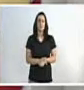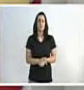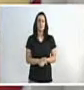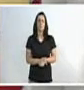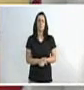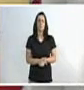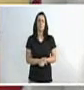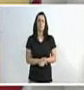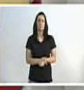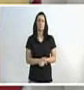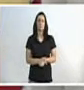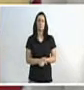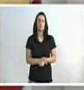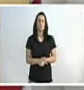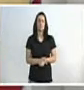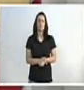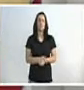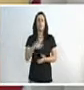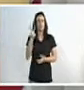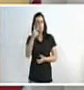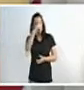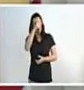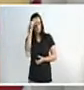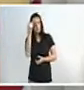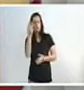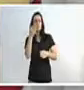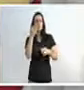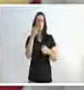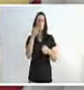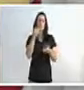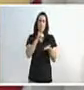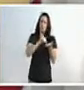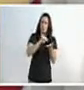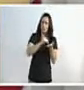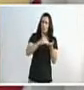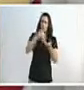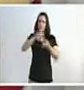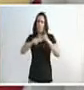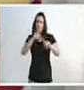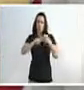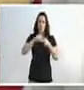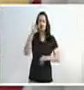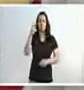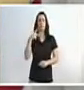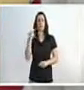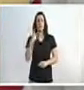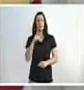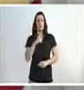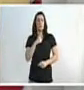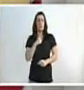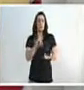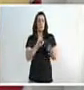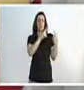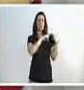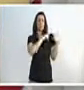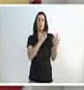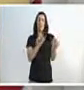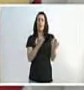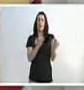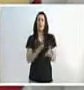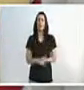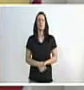regularização fundiária, vice-prefeito foi secretário de articulação política, ou seja, tinha atribuição. O